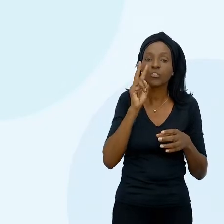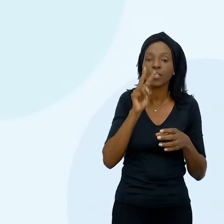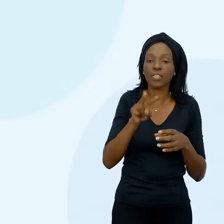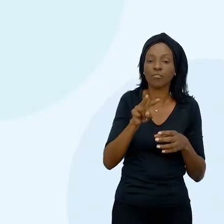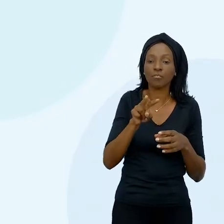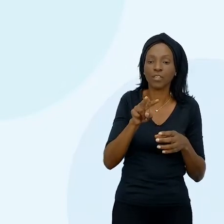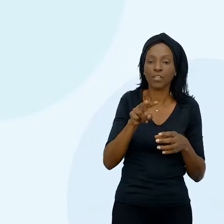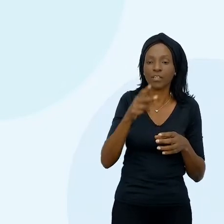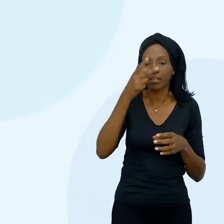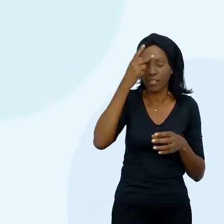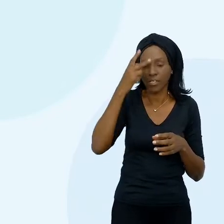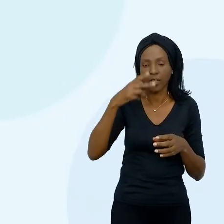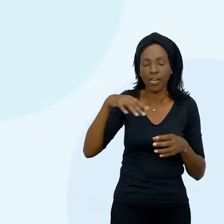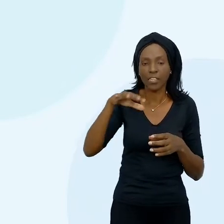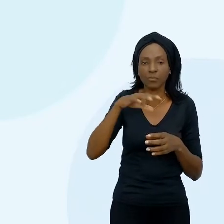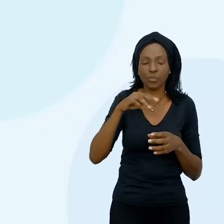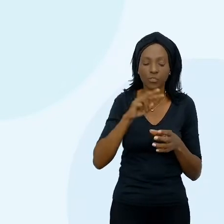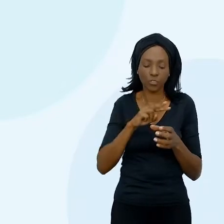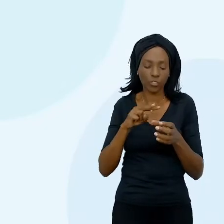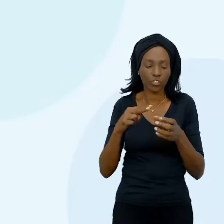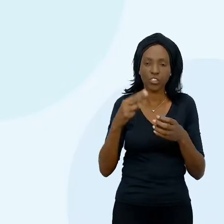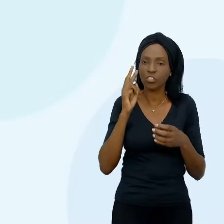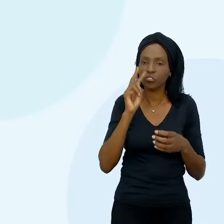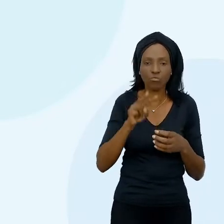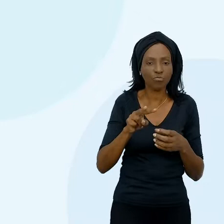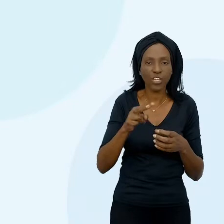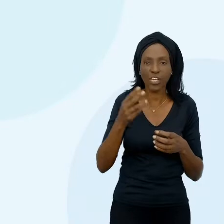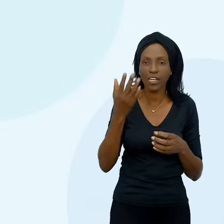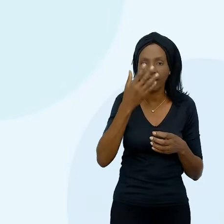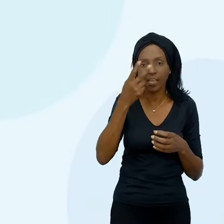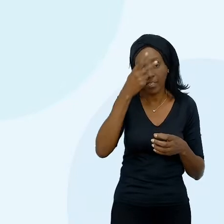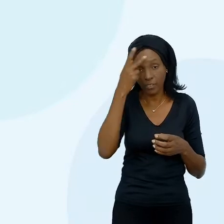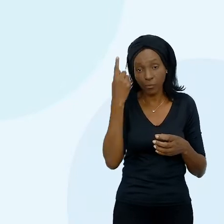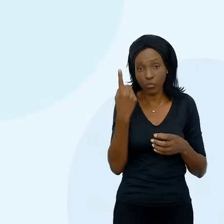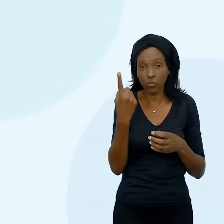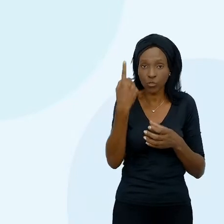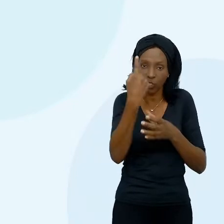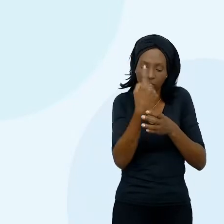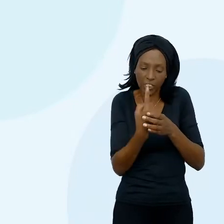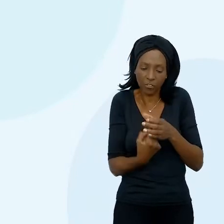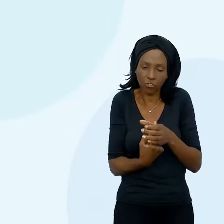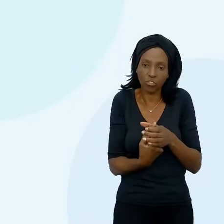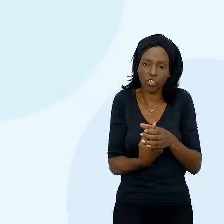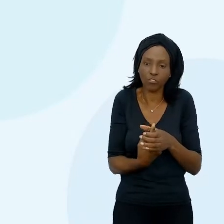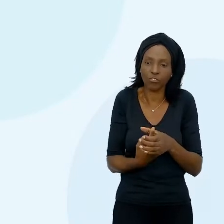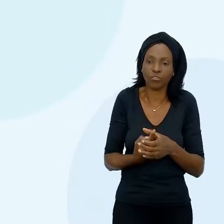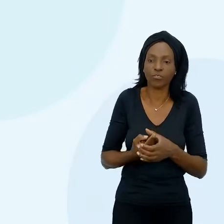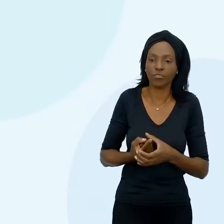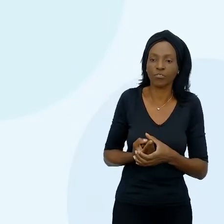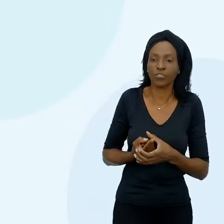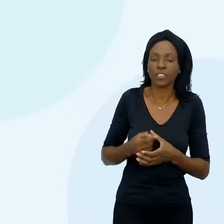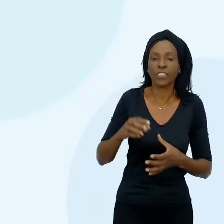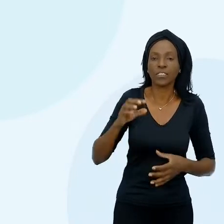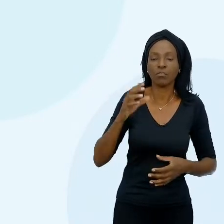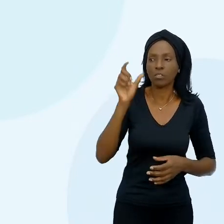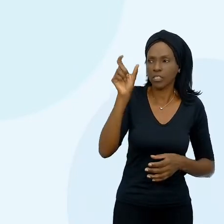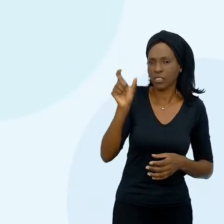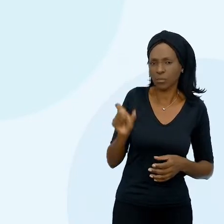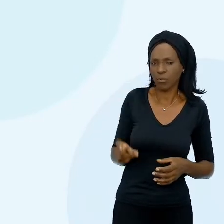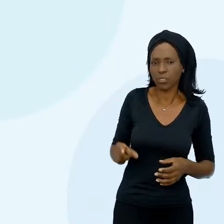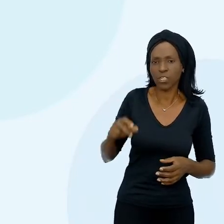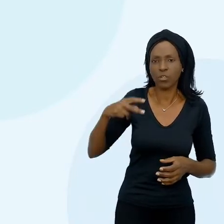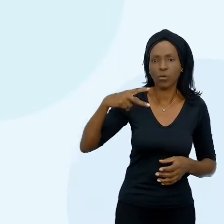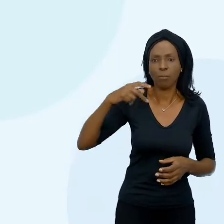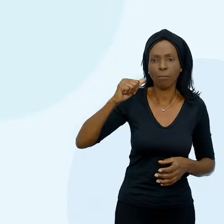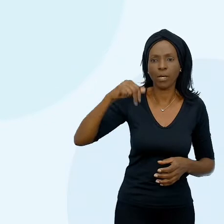O grande lance dessa proposta, pessoal, do Jeremy Bentham, do modelo do panóptico, em que poucos, vamos pensar